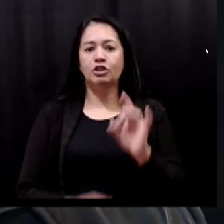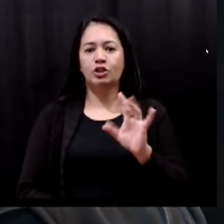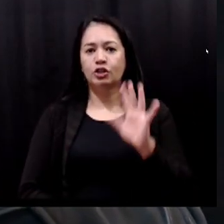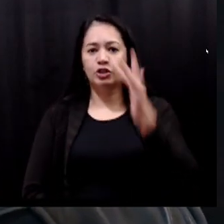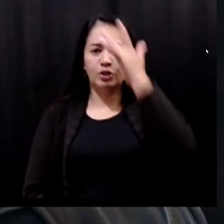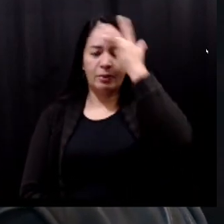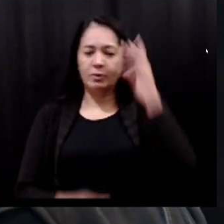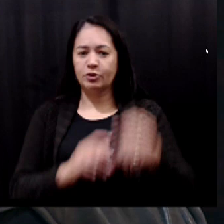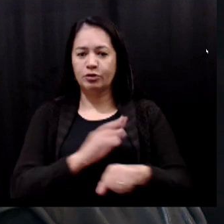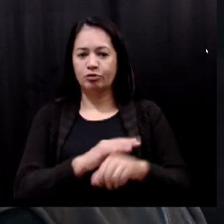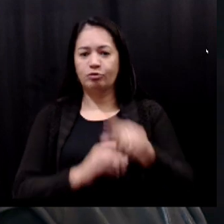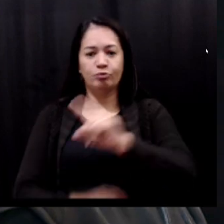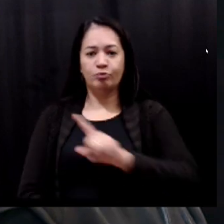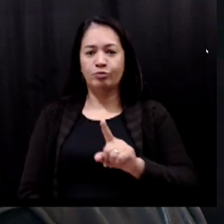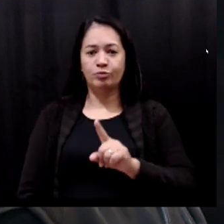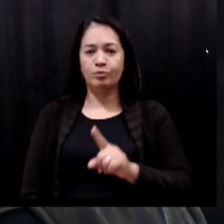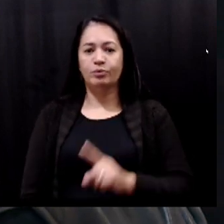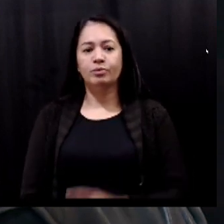né.